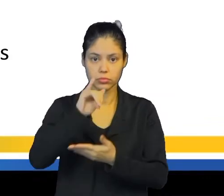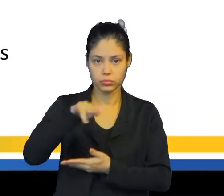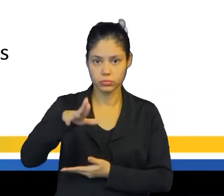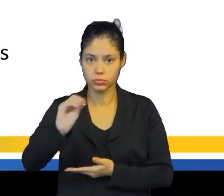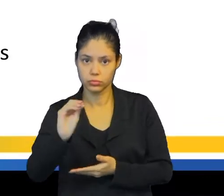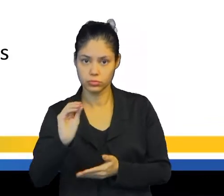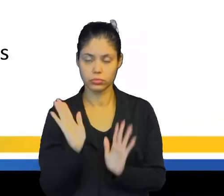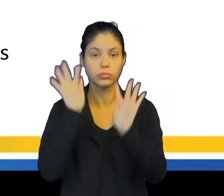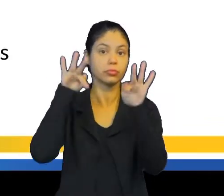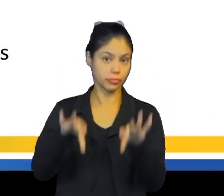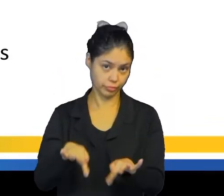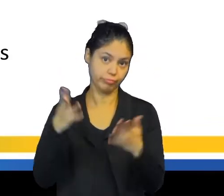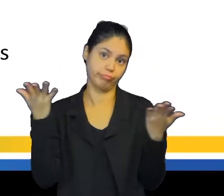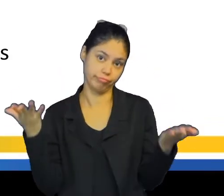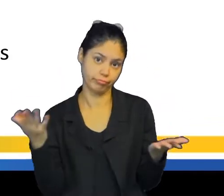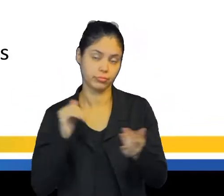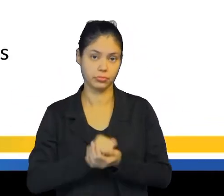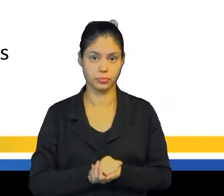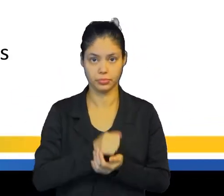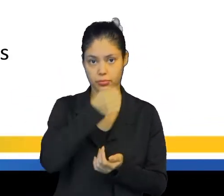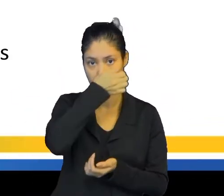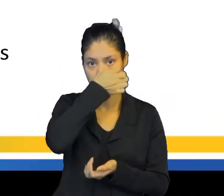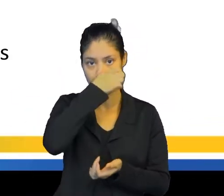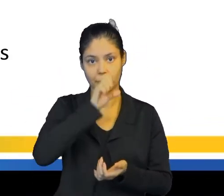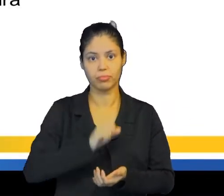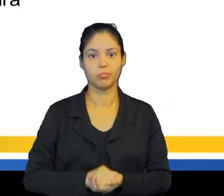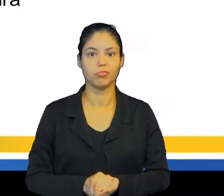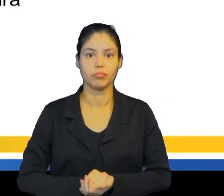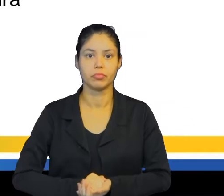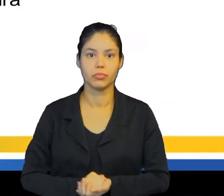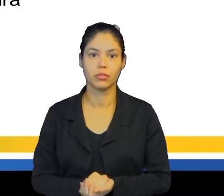meio, nem mesmo o final.